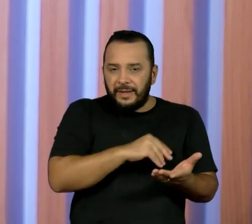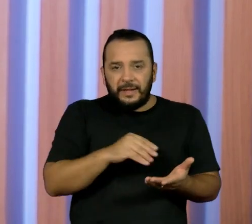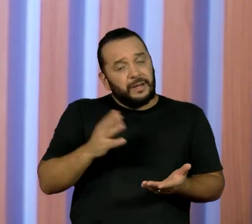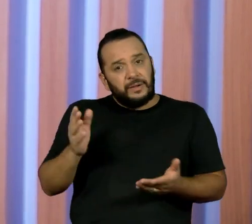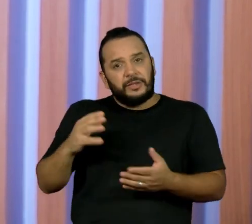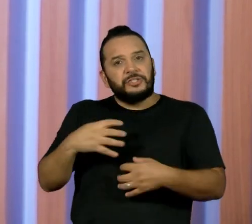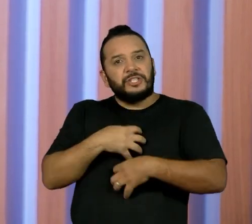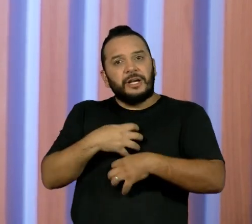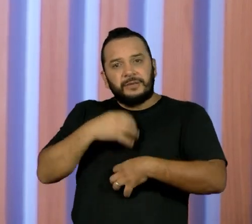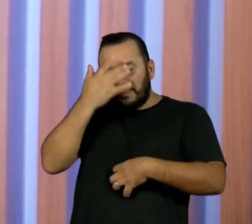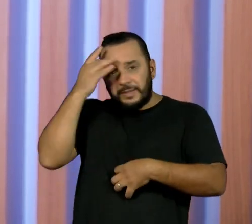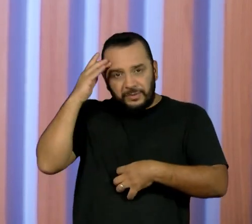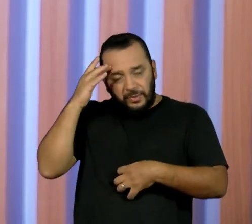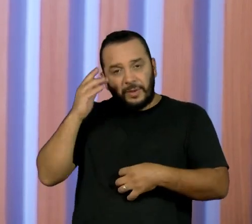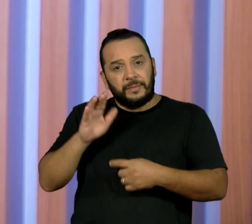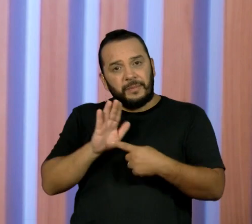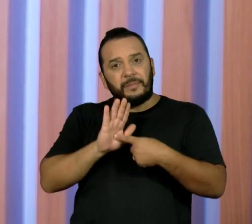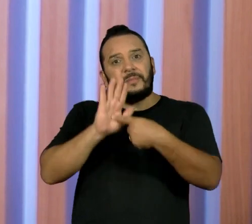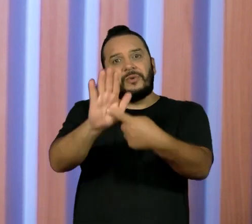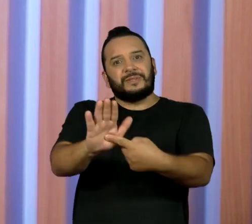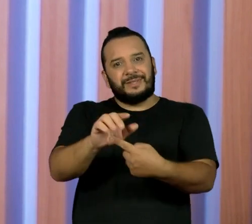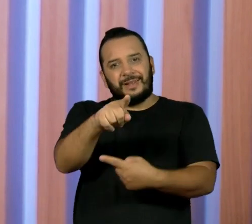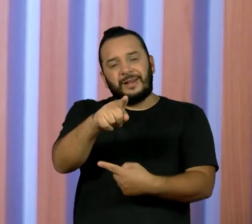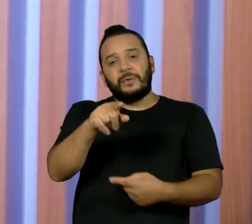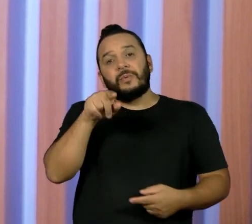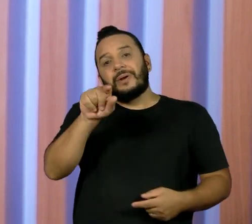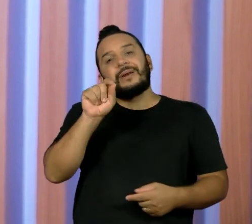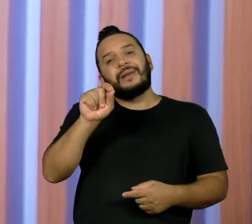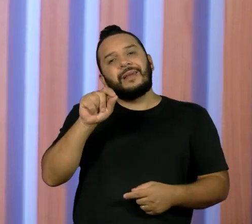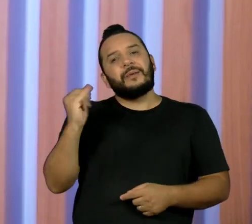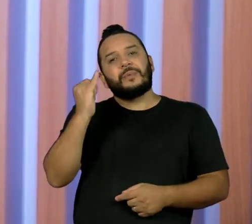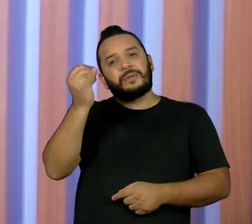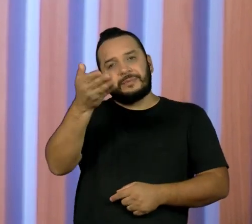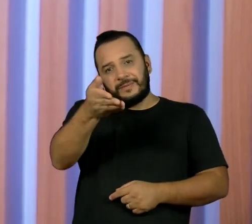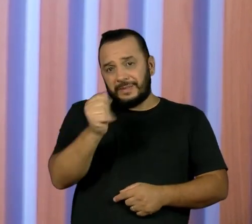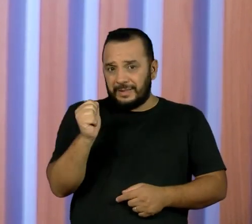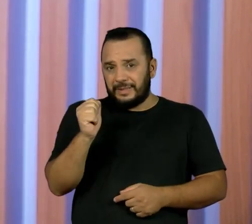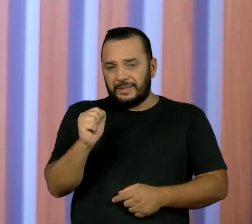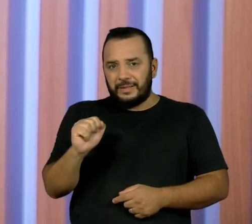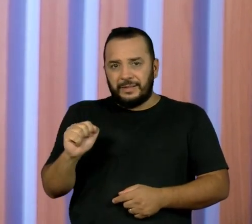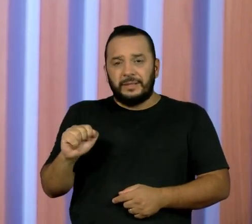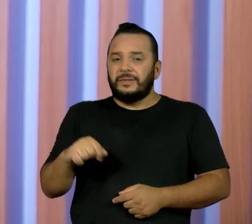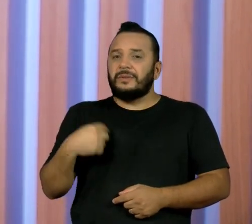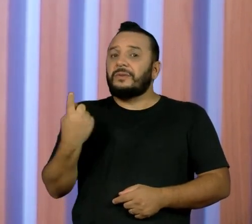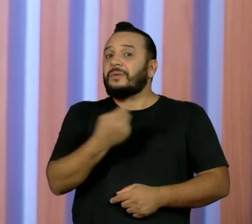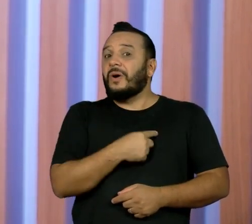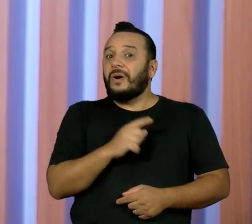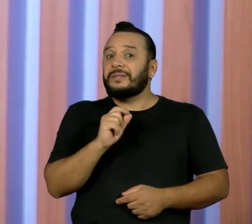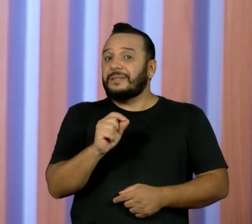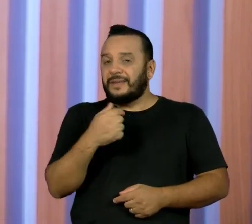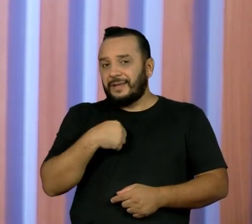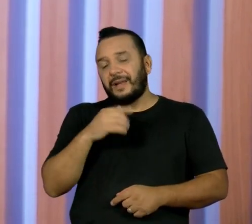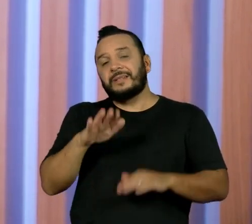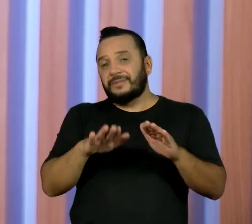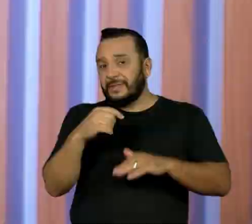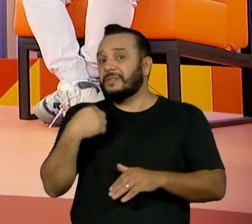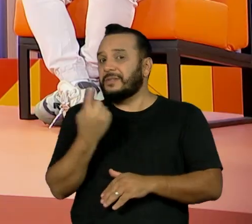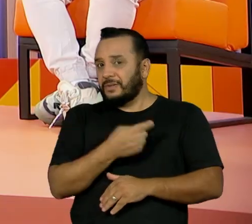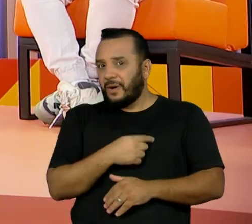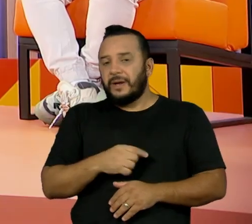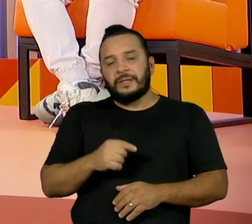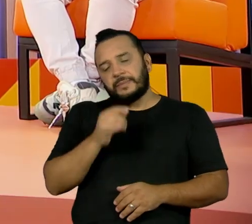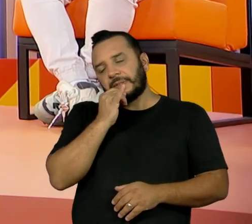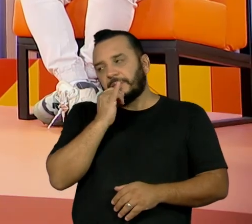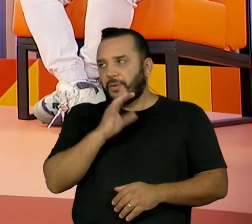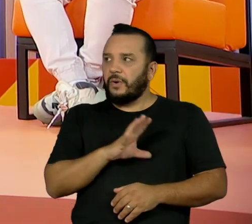aparecer primeiro ali no seu feed. E aí a pergunta é, o quanto nós estamos contribuindo para esse algoritmo? Porque é isso, se você gosta de